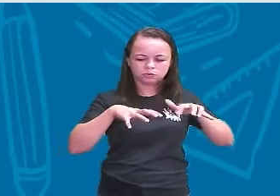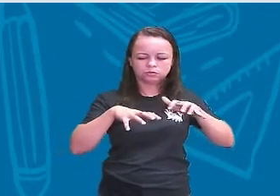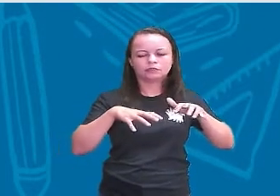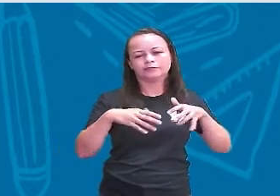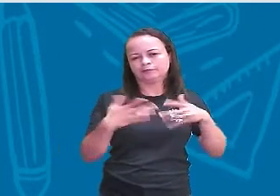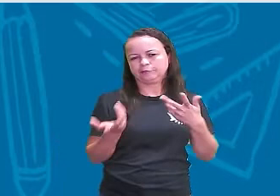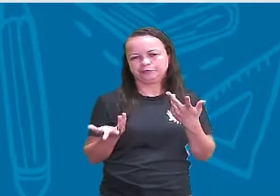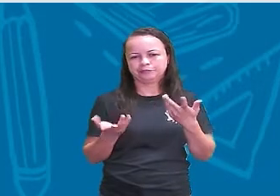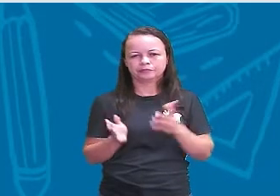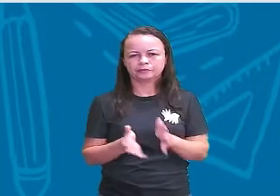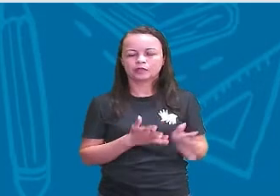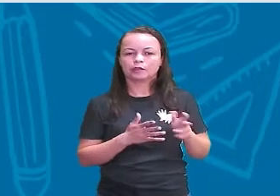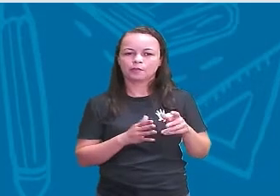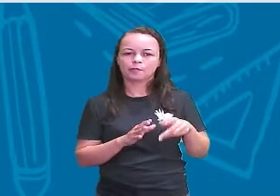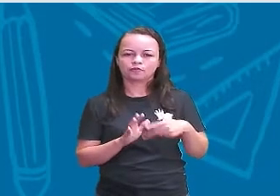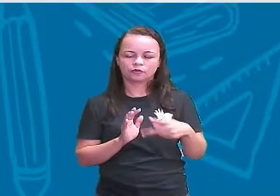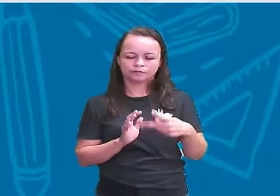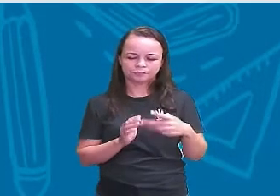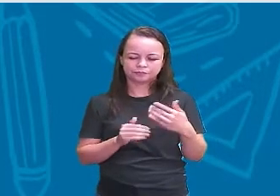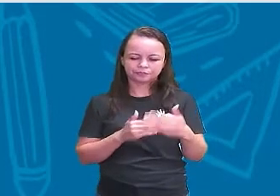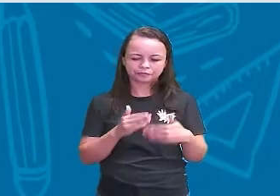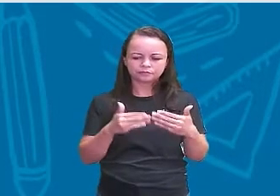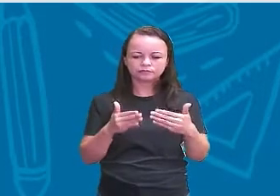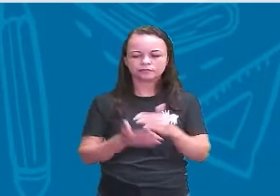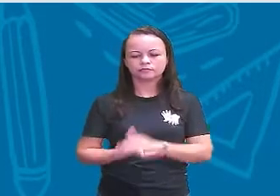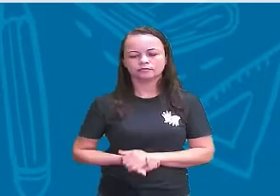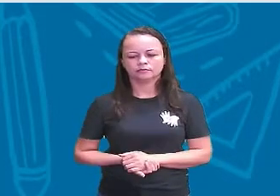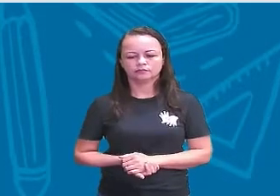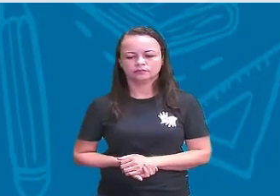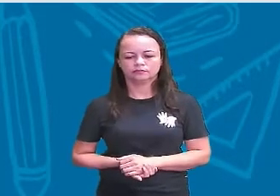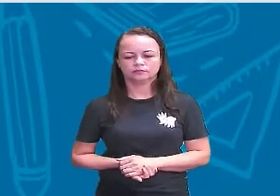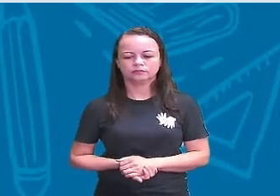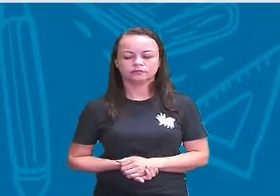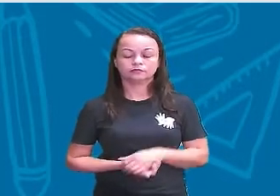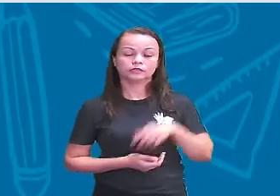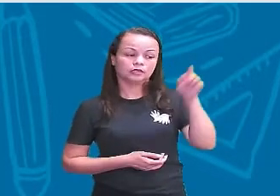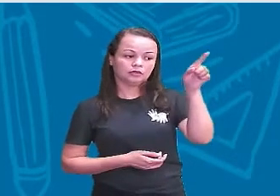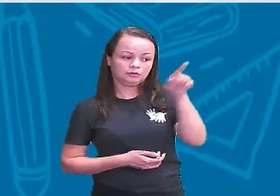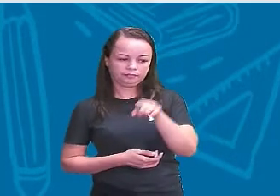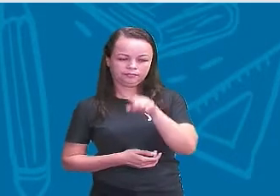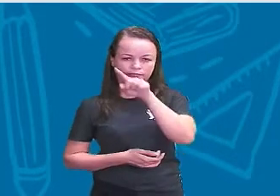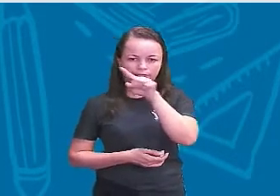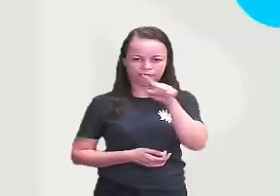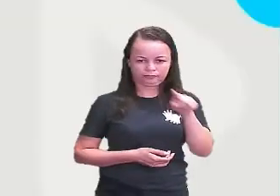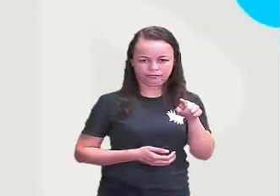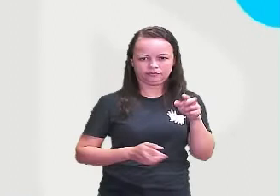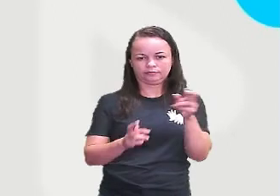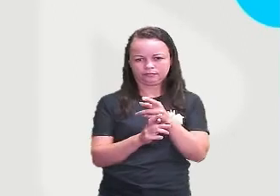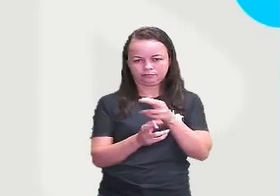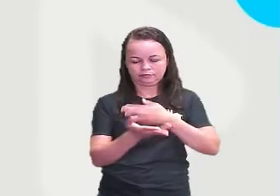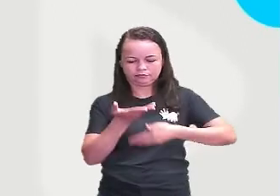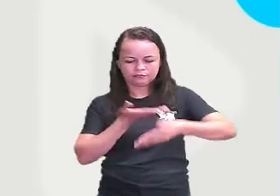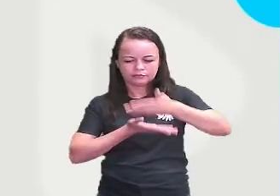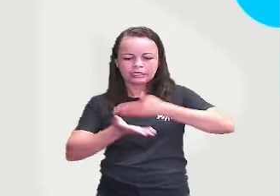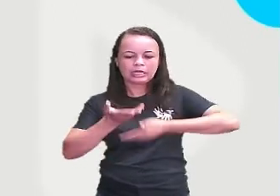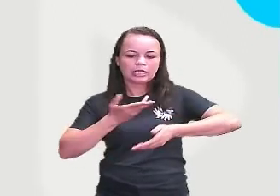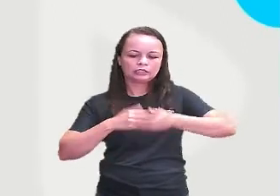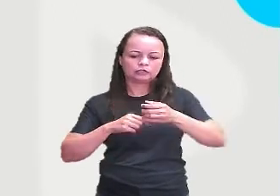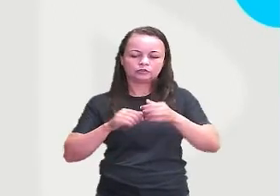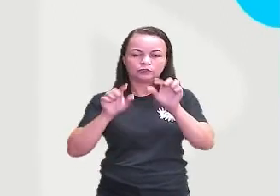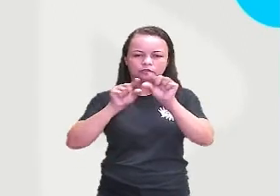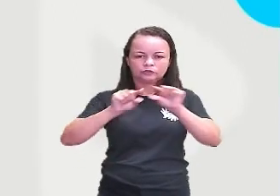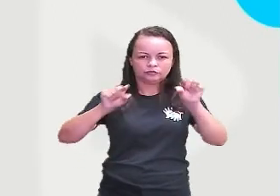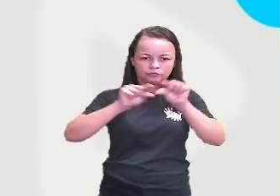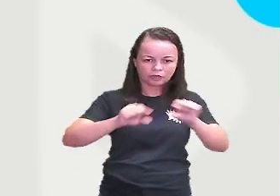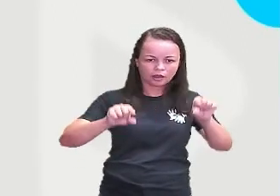estar provocando, promovendo, tá certo? Ligue as colunas relacionando corretamente as